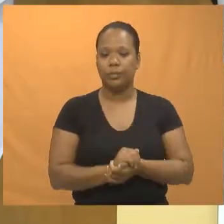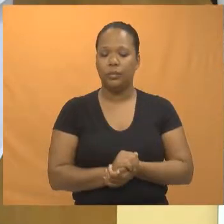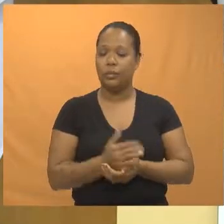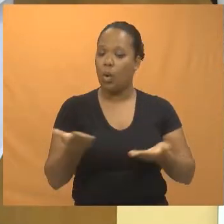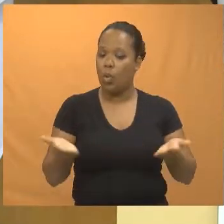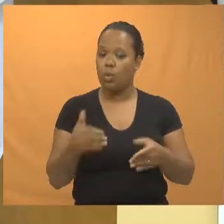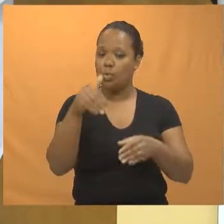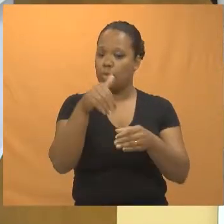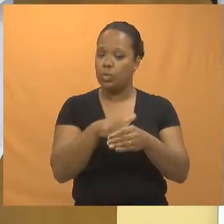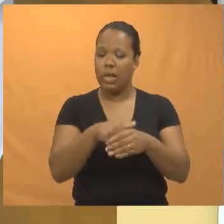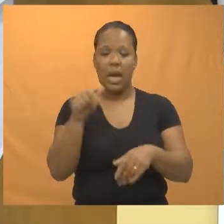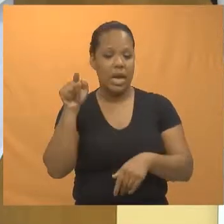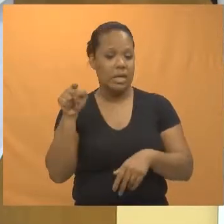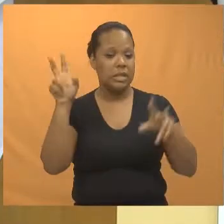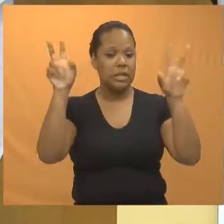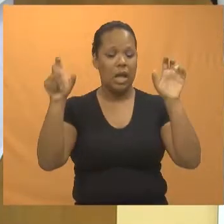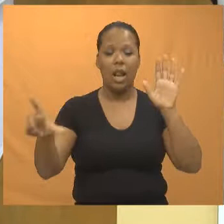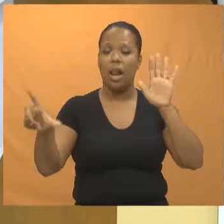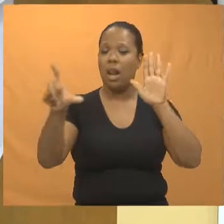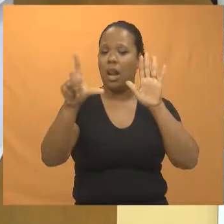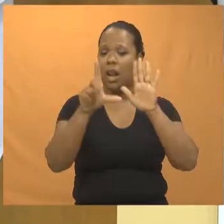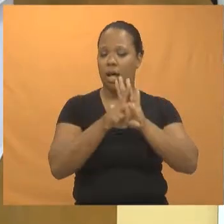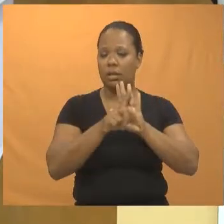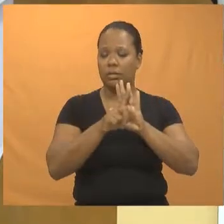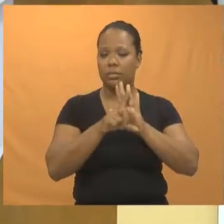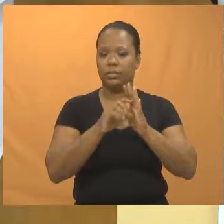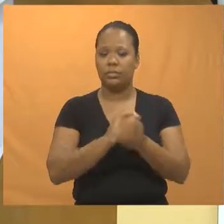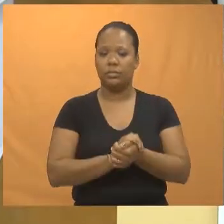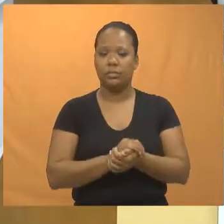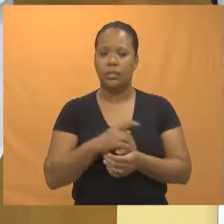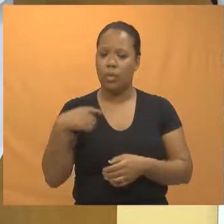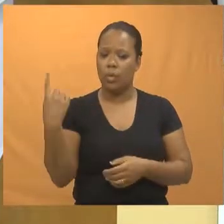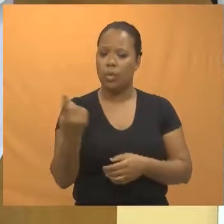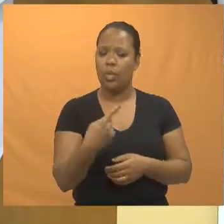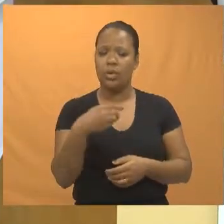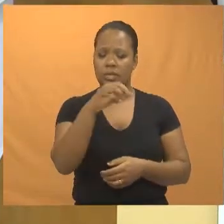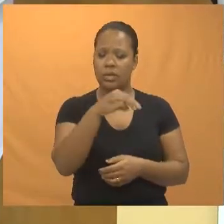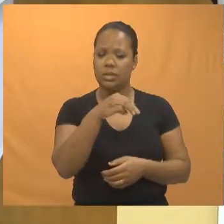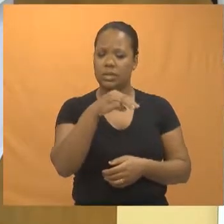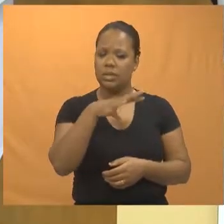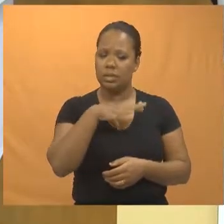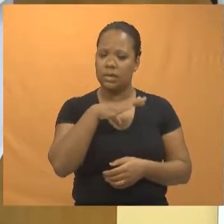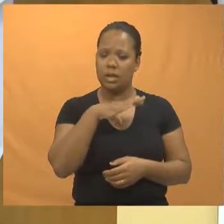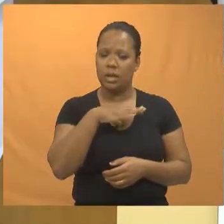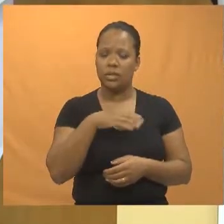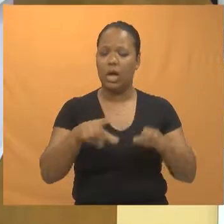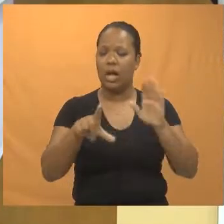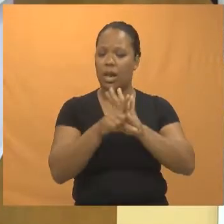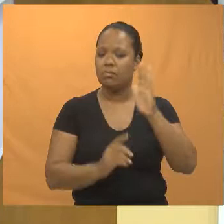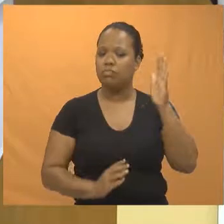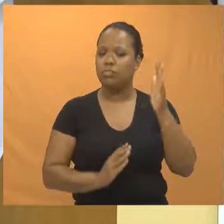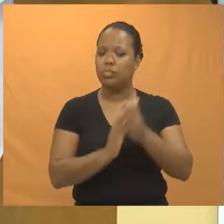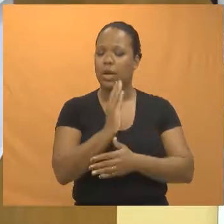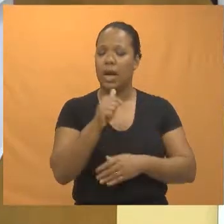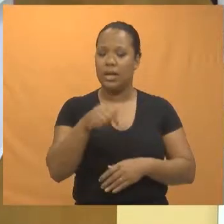estamos votando hoje. É uma lei que dá mais autonomia ao nosso município, pois a partir da aprovação dessa lei,